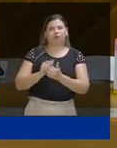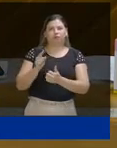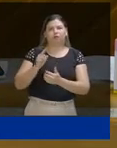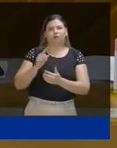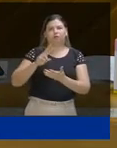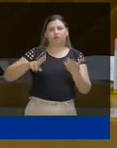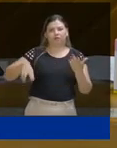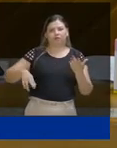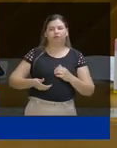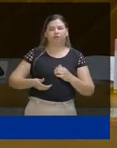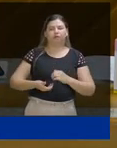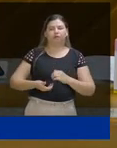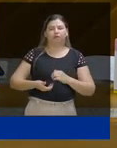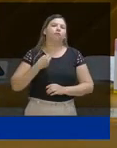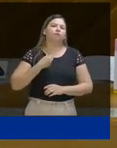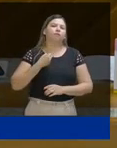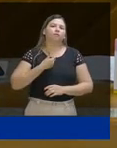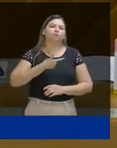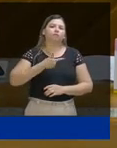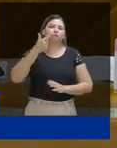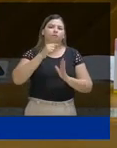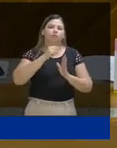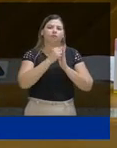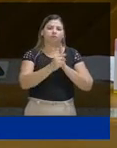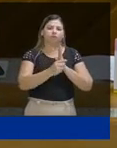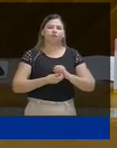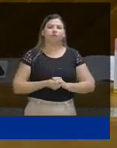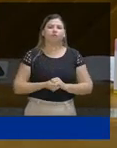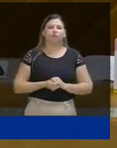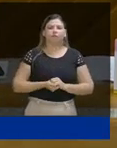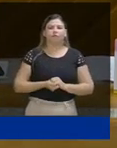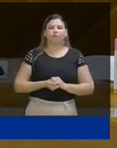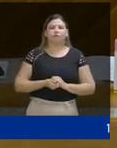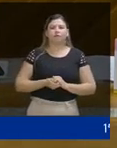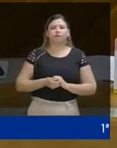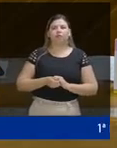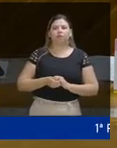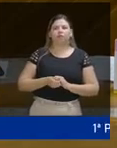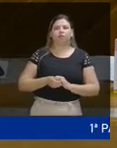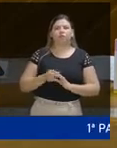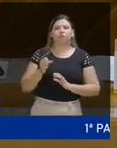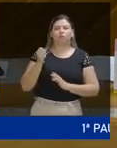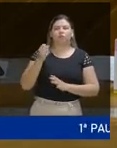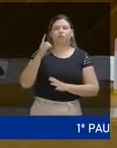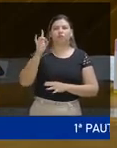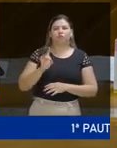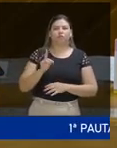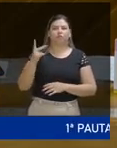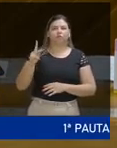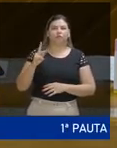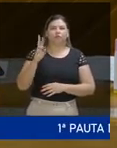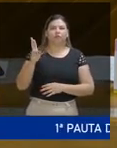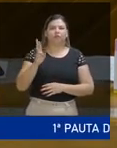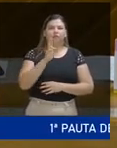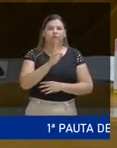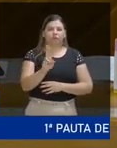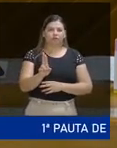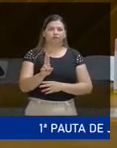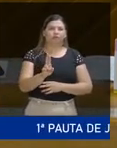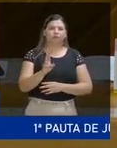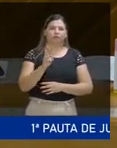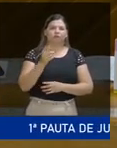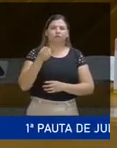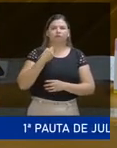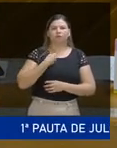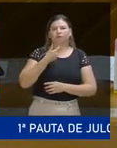Número 2 da pauta, o recurso eleitoral no direito de resposta número 0600-112, de